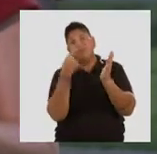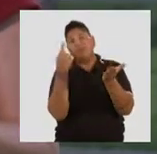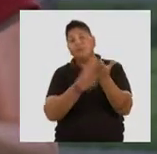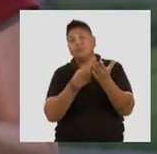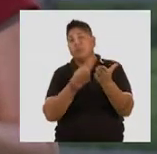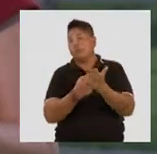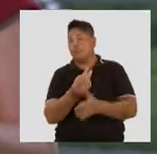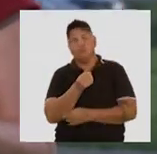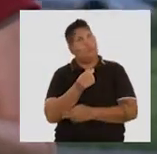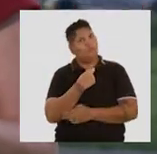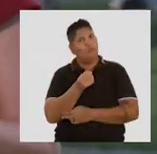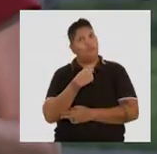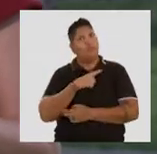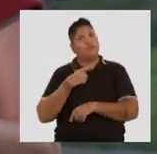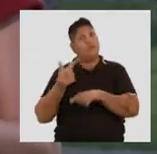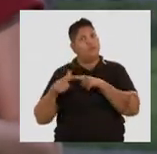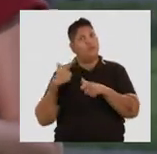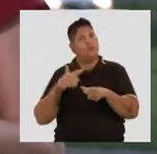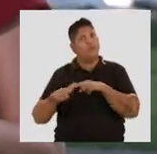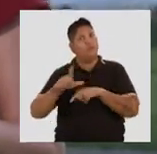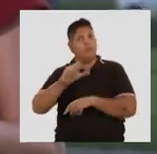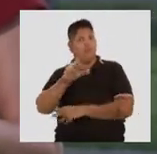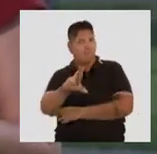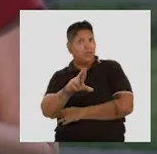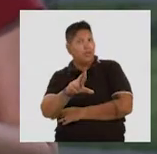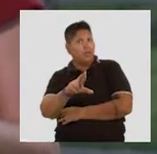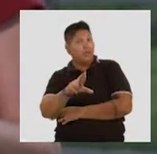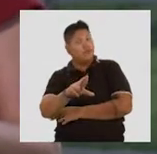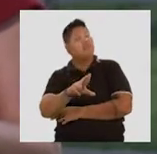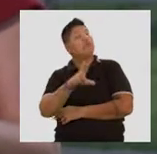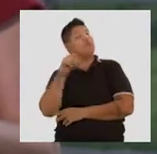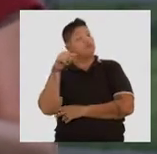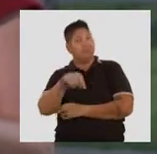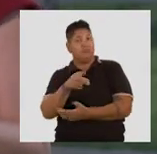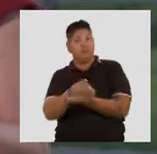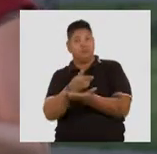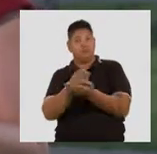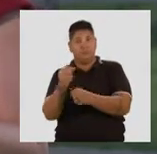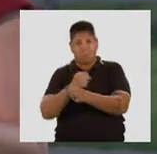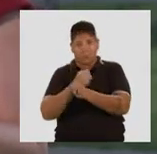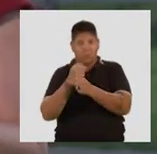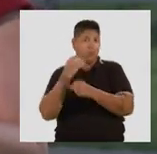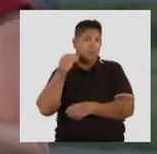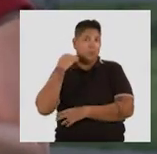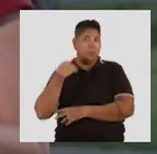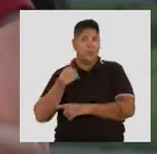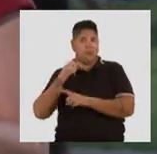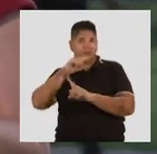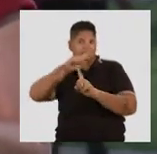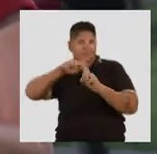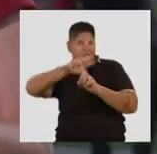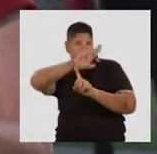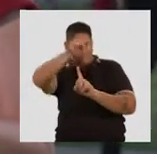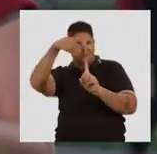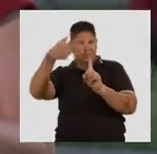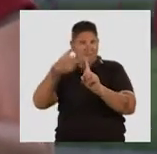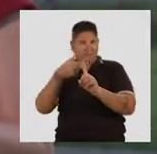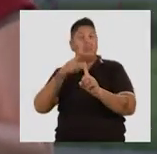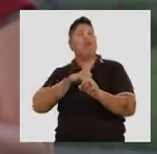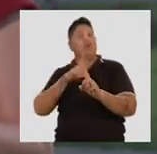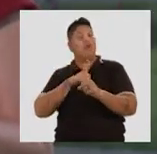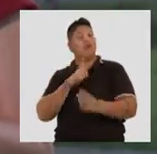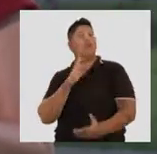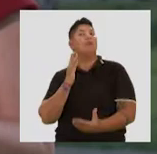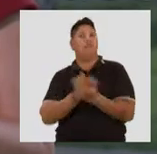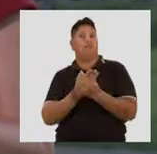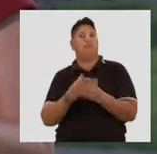MPT que visava a não exposição de trabalhadores à LER-DORT. No mesmo ano, o Banco Bradesco também foi condenado a